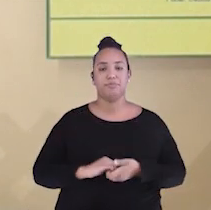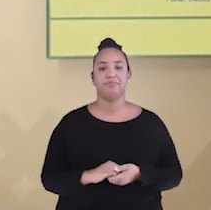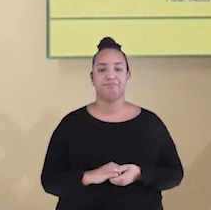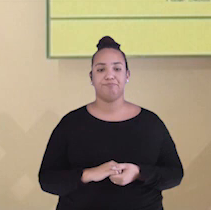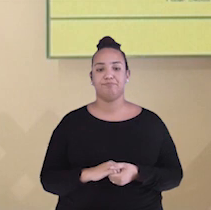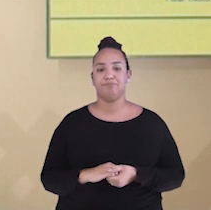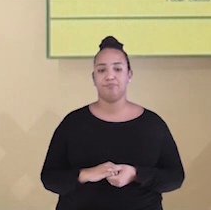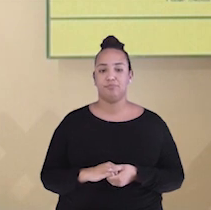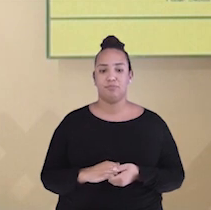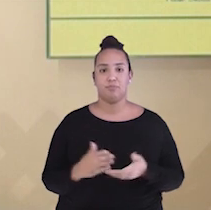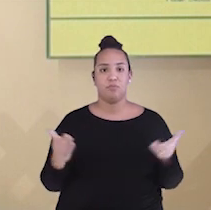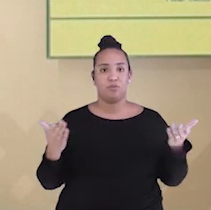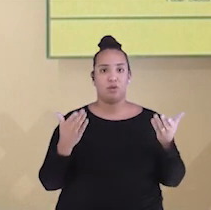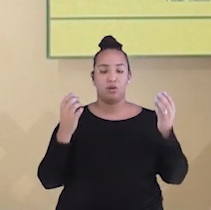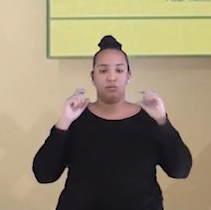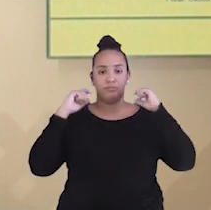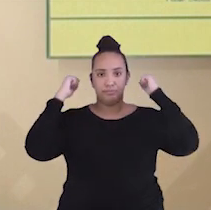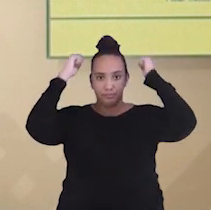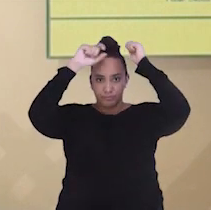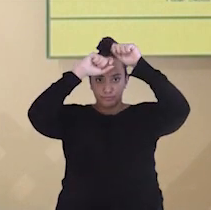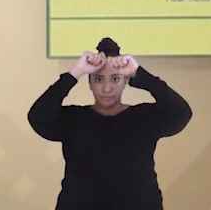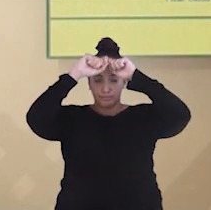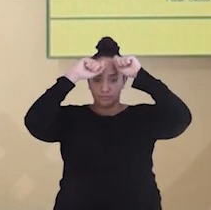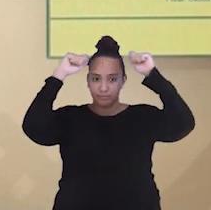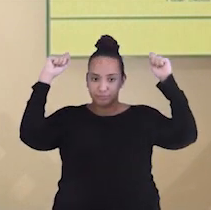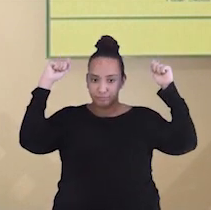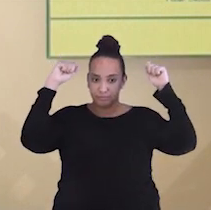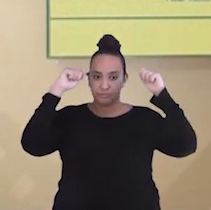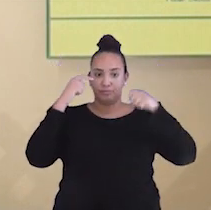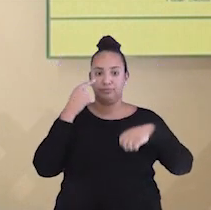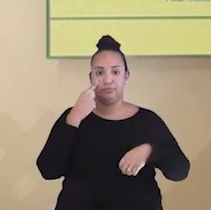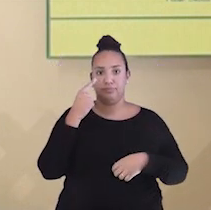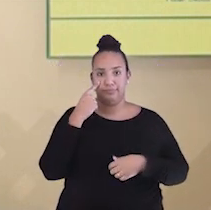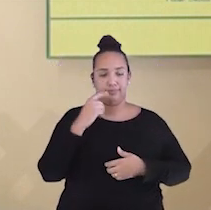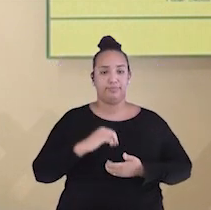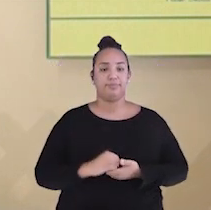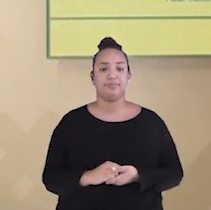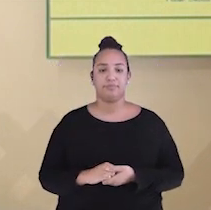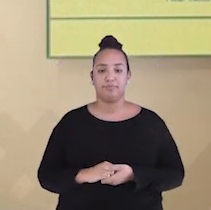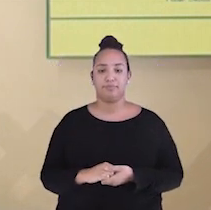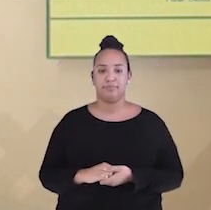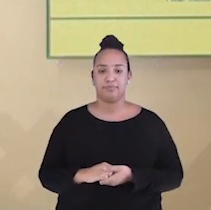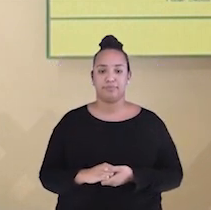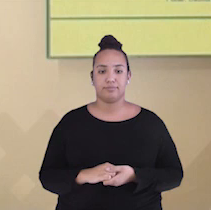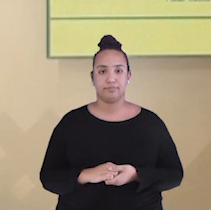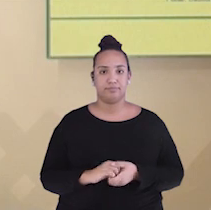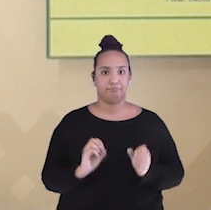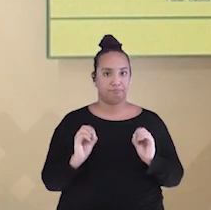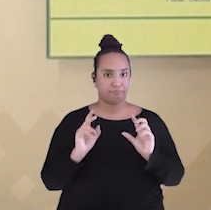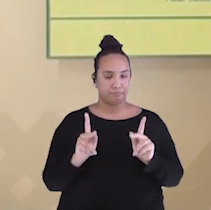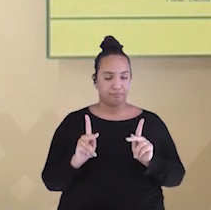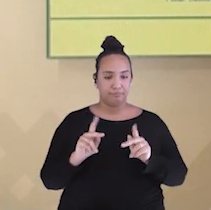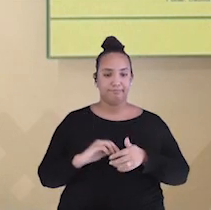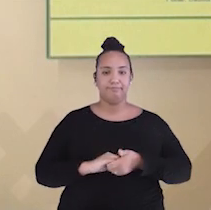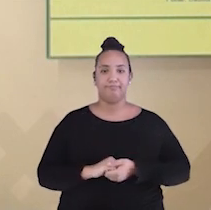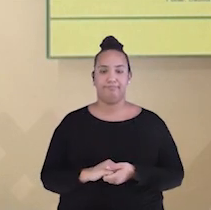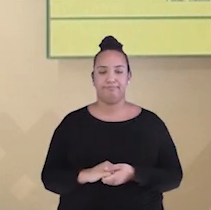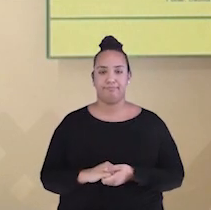vestidinho. E nós vamos colocar na cabecinha da boneca, acima aqui, ó, do nozinho que nós demos, tá bom?